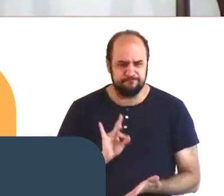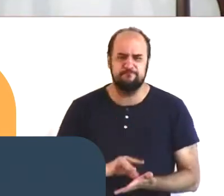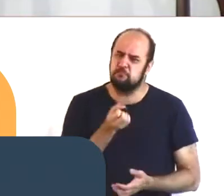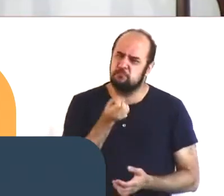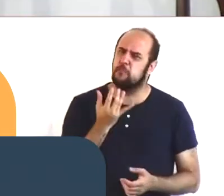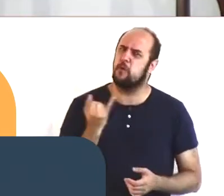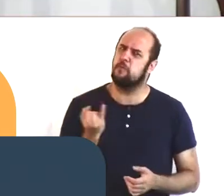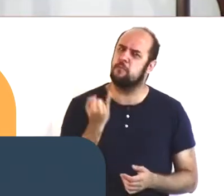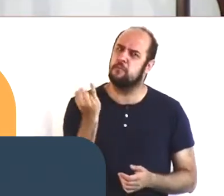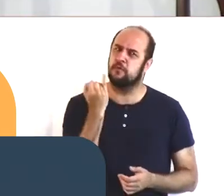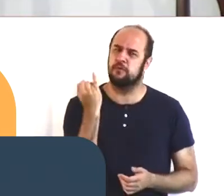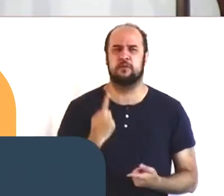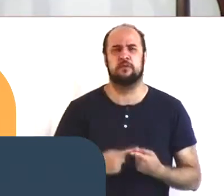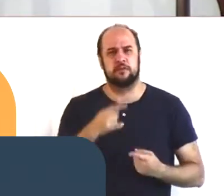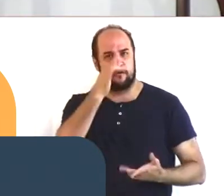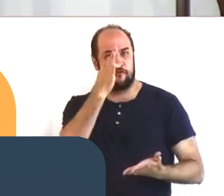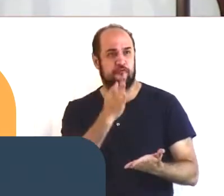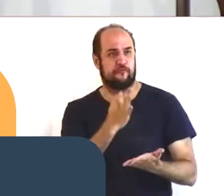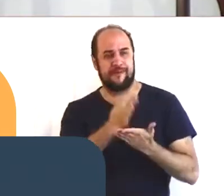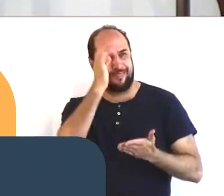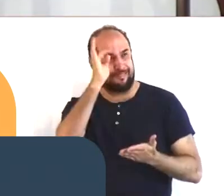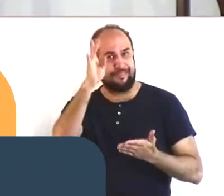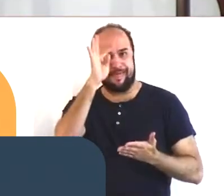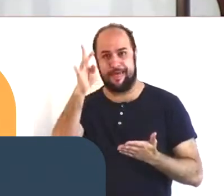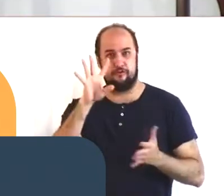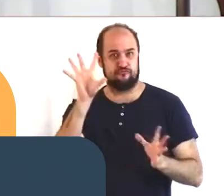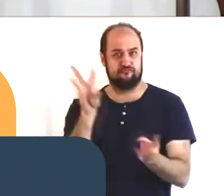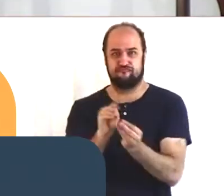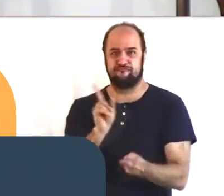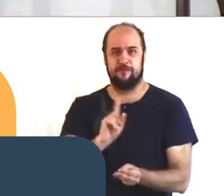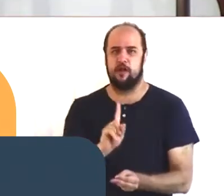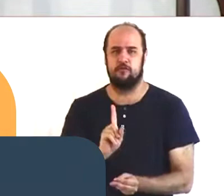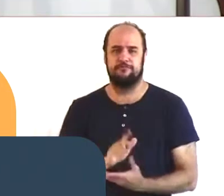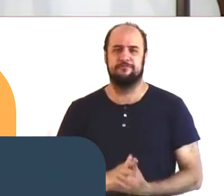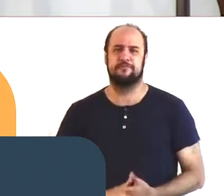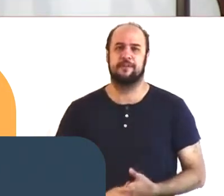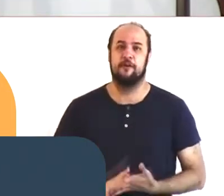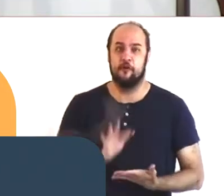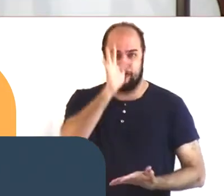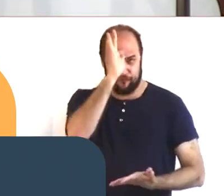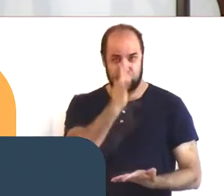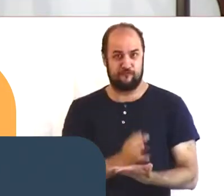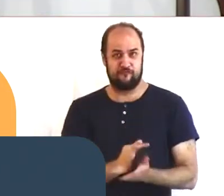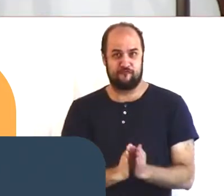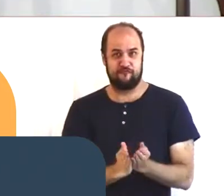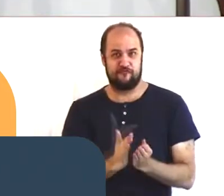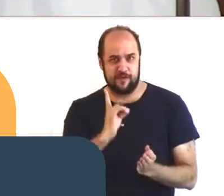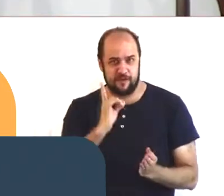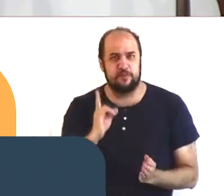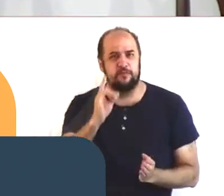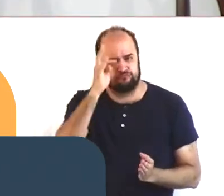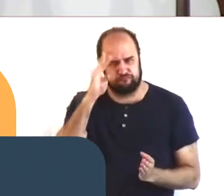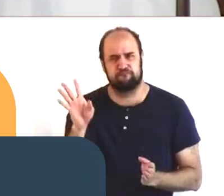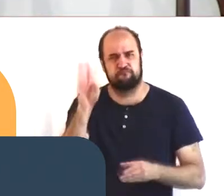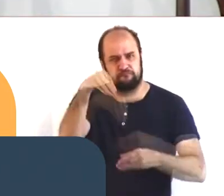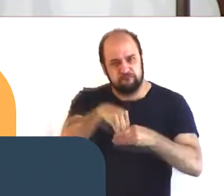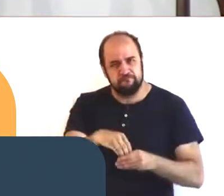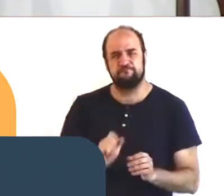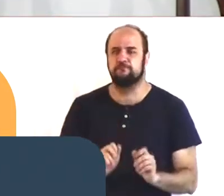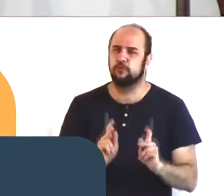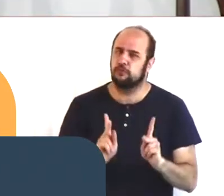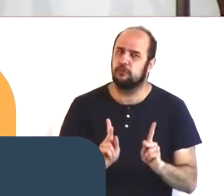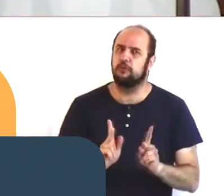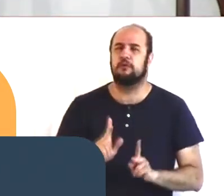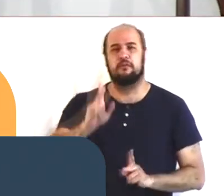fé bíblica, ela não é um conjunto de teorias. A fé bíblica, ela tem a sua teoria, a